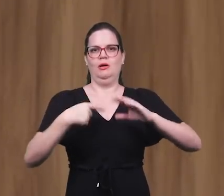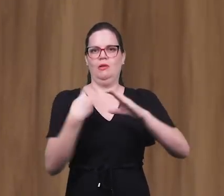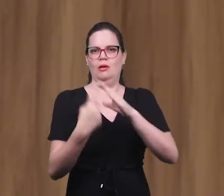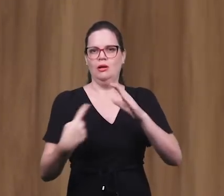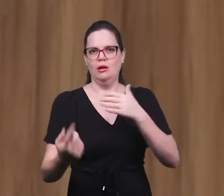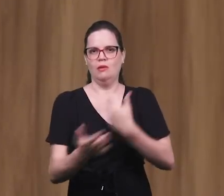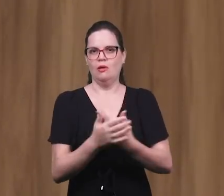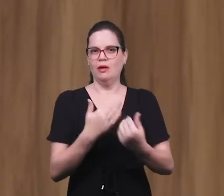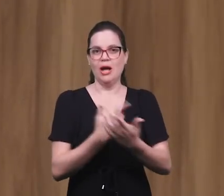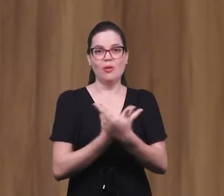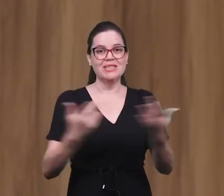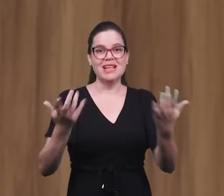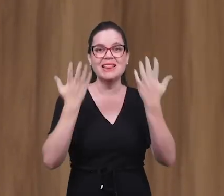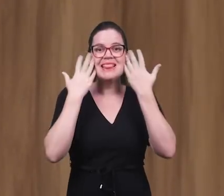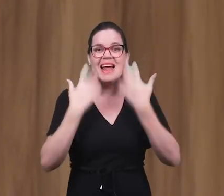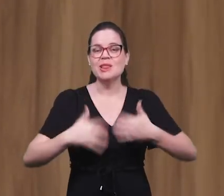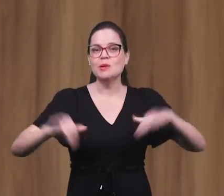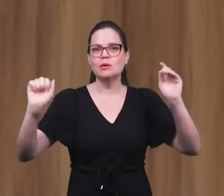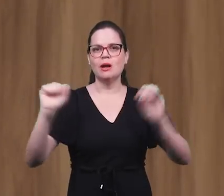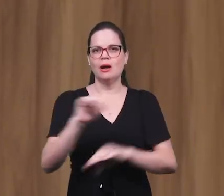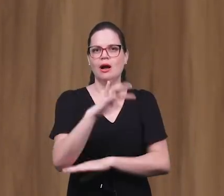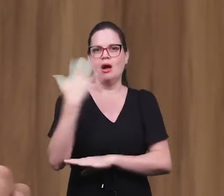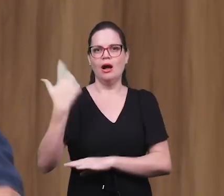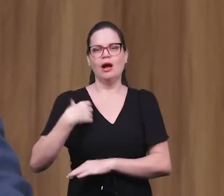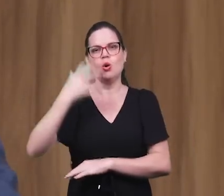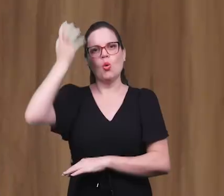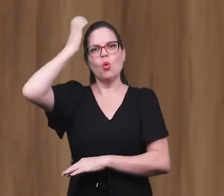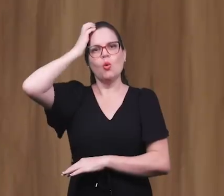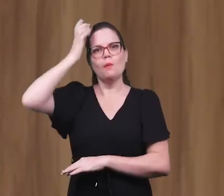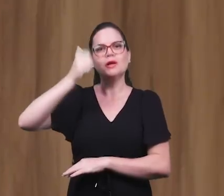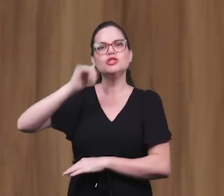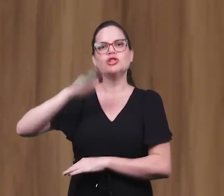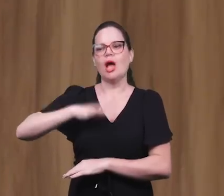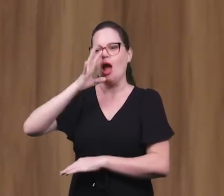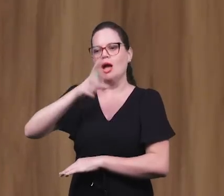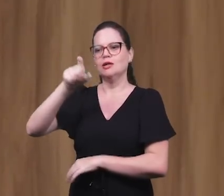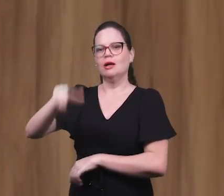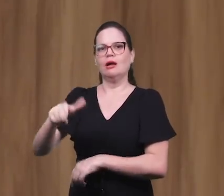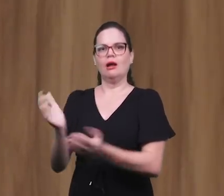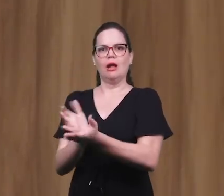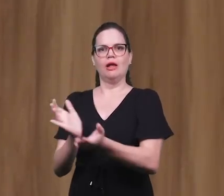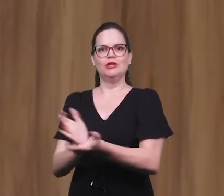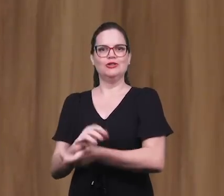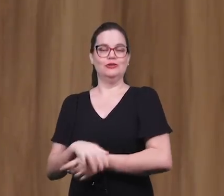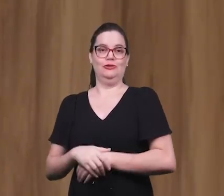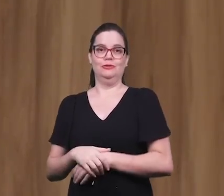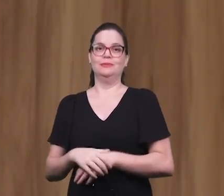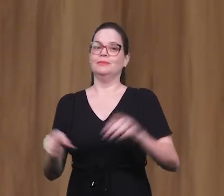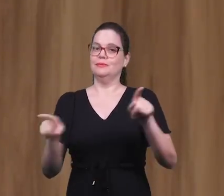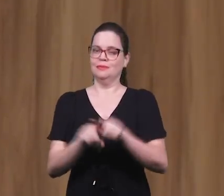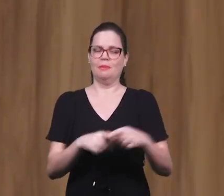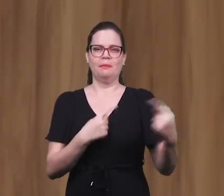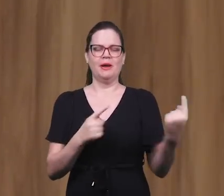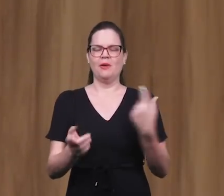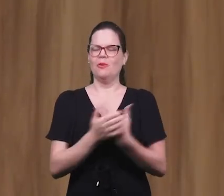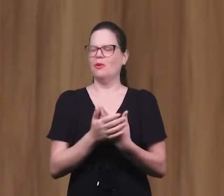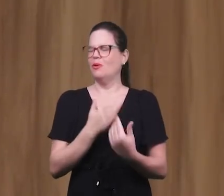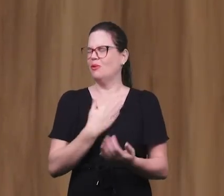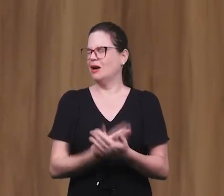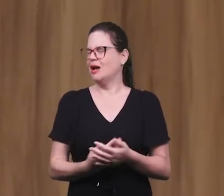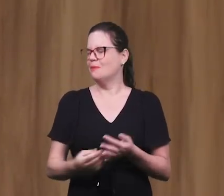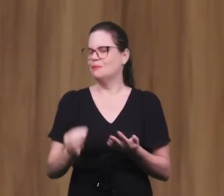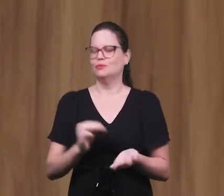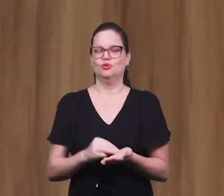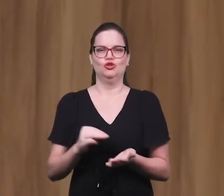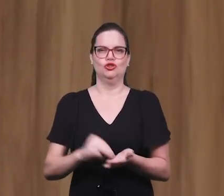qualquer incidente natural mesmo, não, os cristãos são culpados disso aí. Então ele é mais um motivo para perseguir os cristãos, qualquer coisa. Então